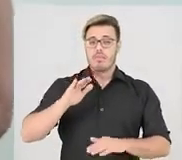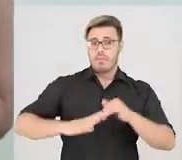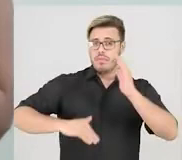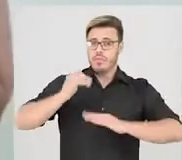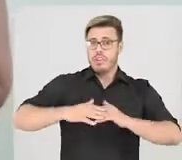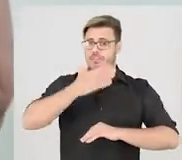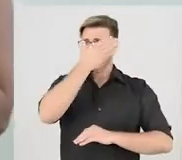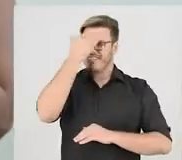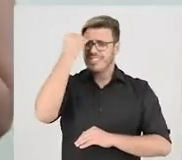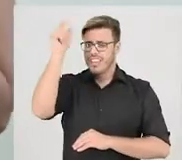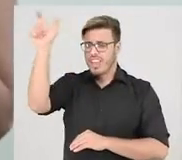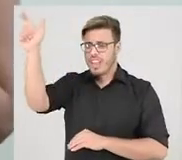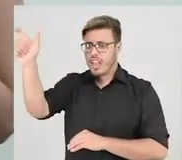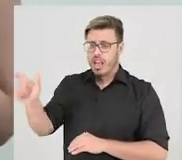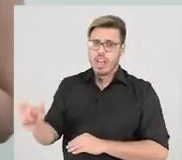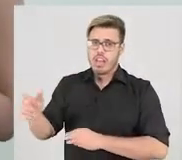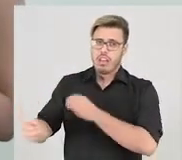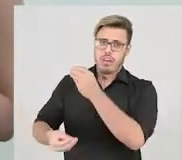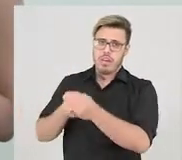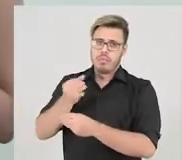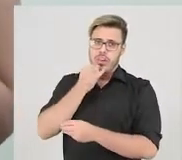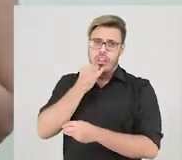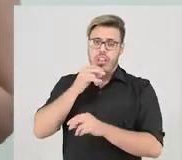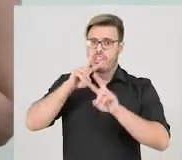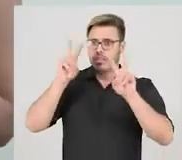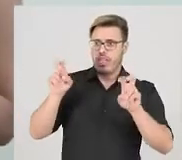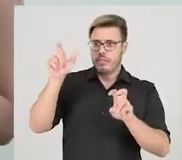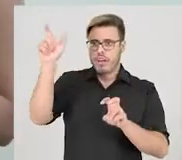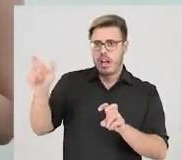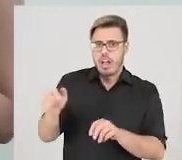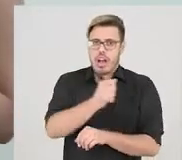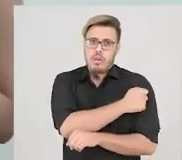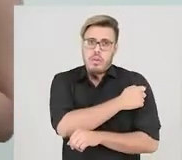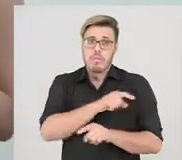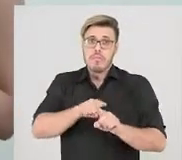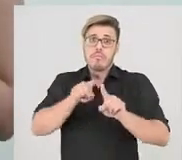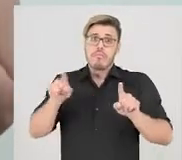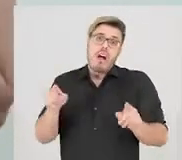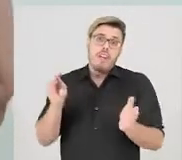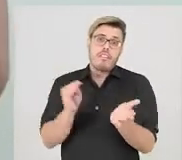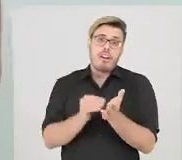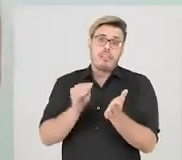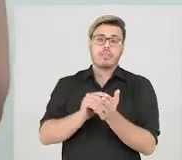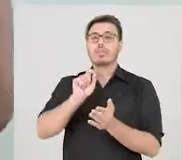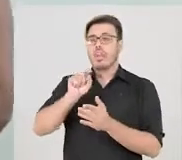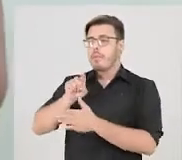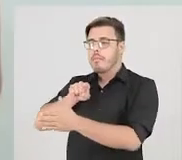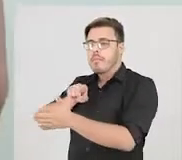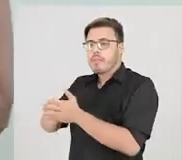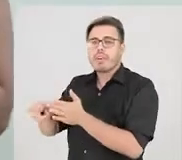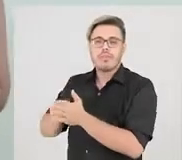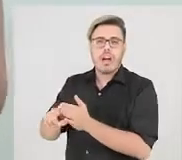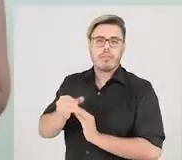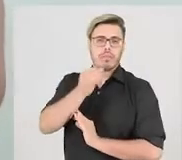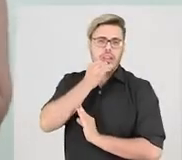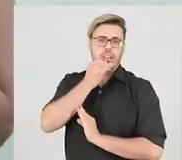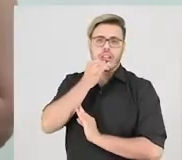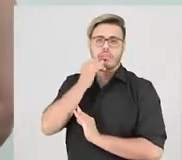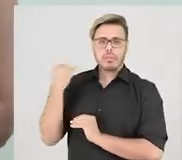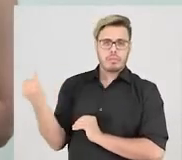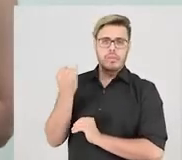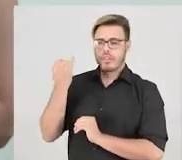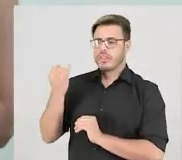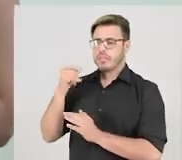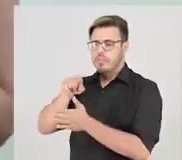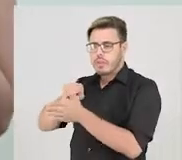ele. Aproveite e pergunte para o aluno o que é que ele quer aprender, o que é que ele gostaria de saber que a escola